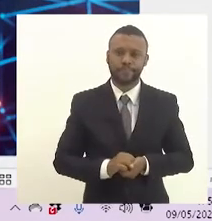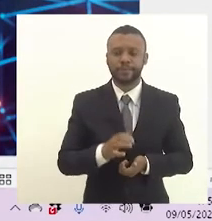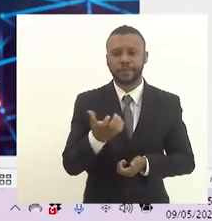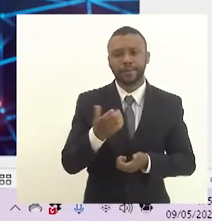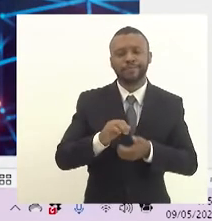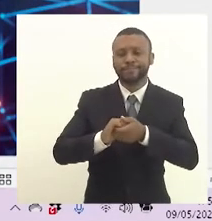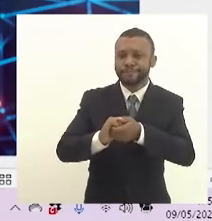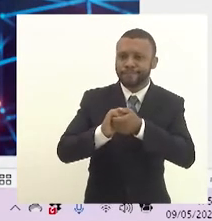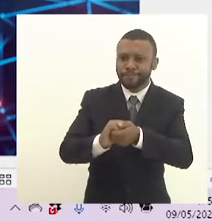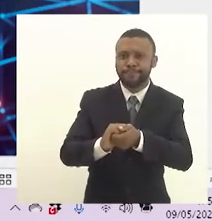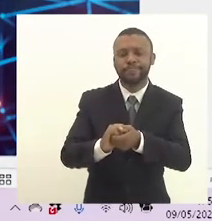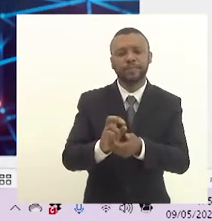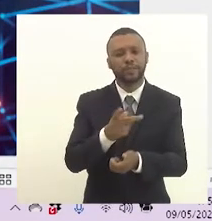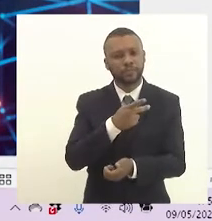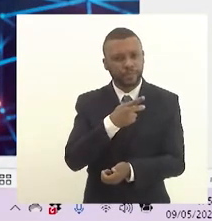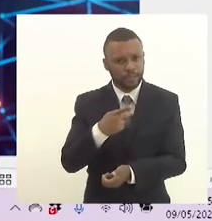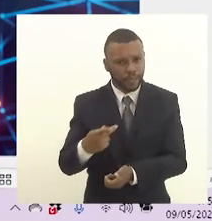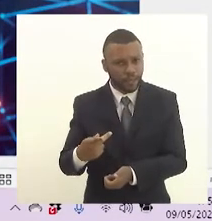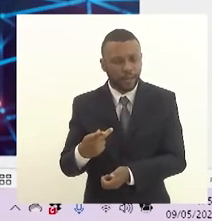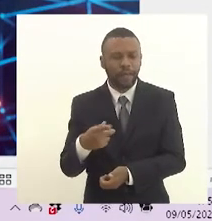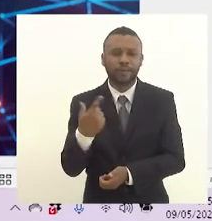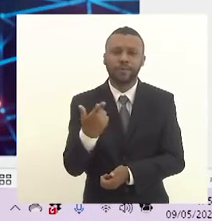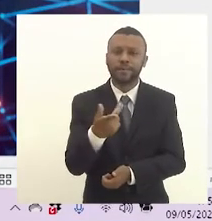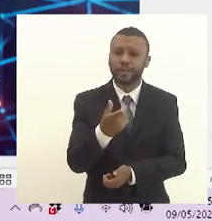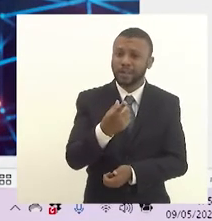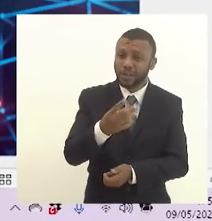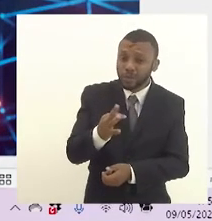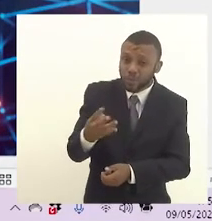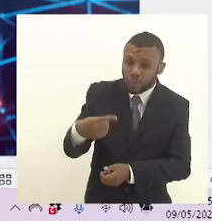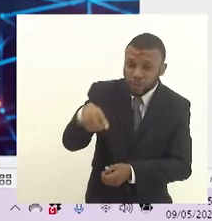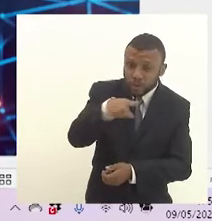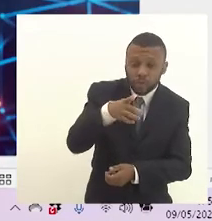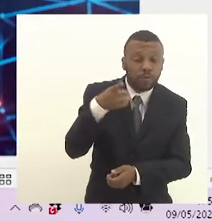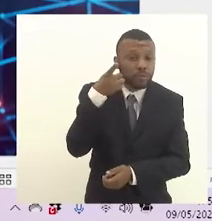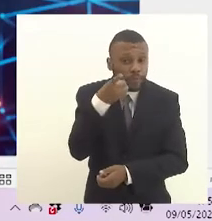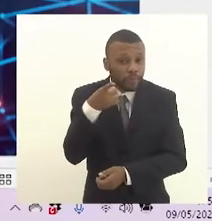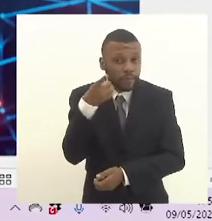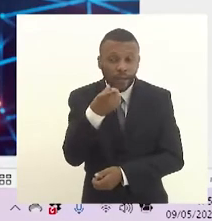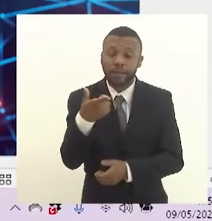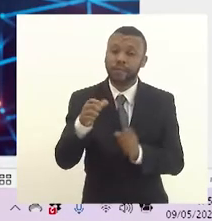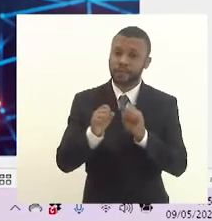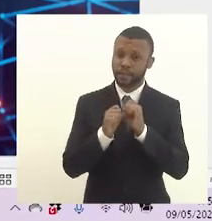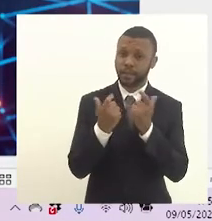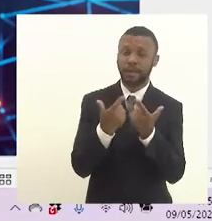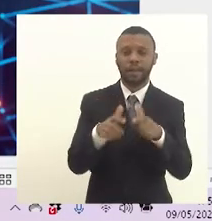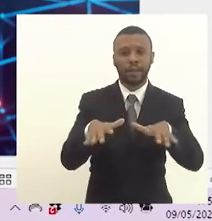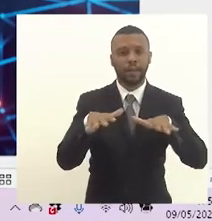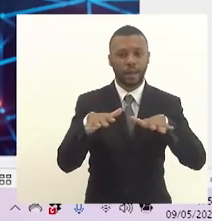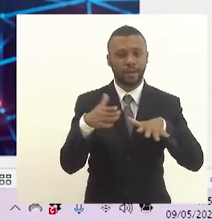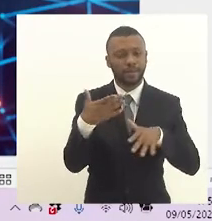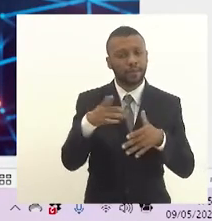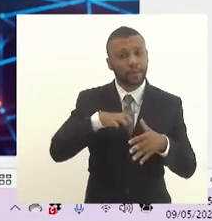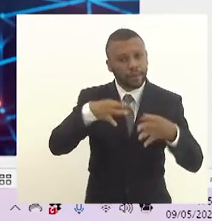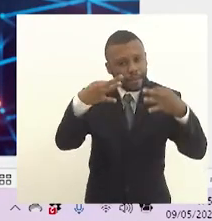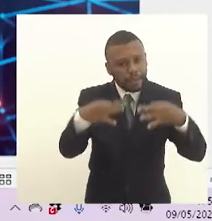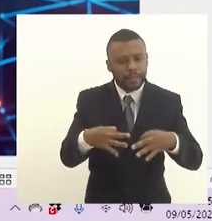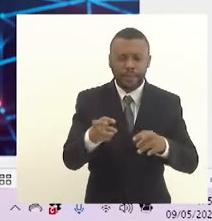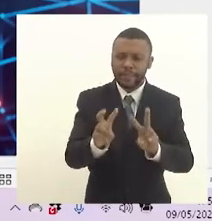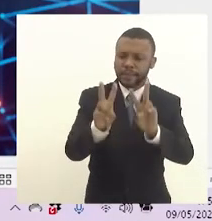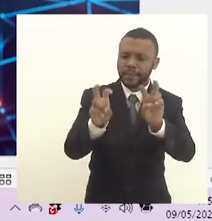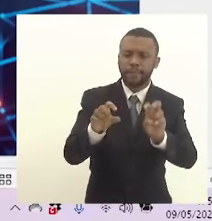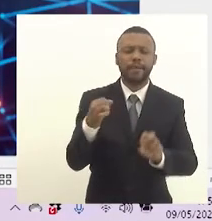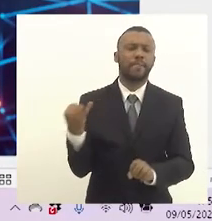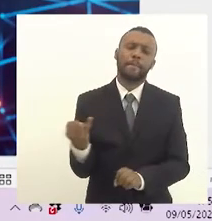os parlamentares dessa casa, e tenho certeza que esse tema é bastante inquietante e do ponto de